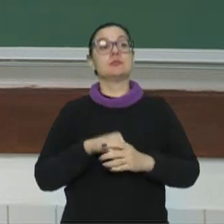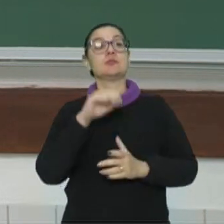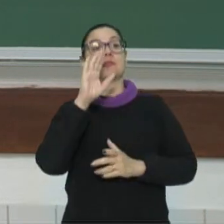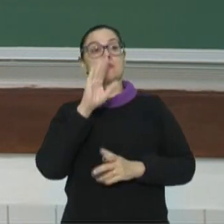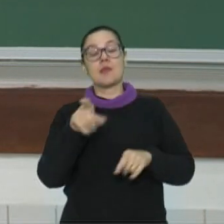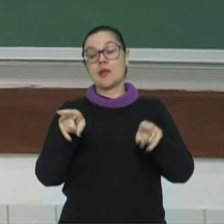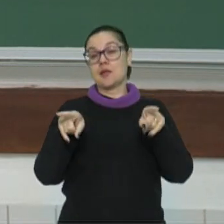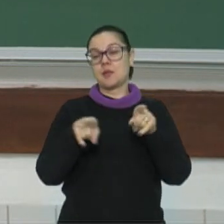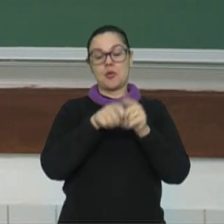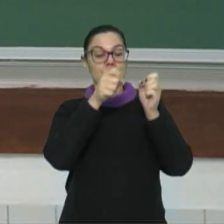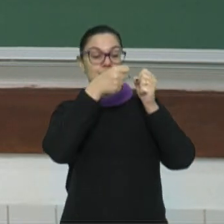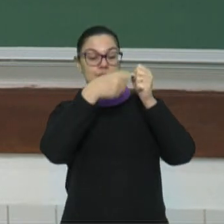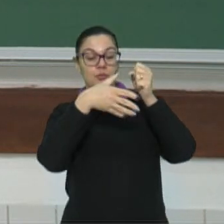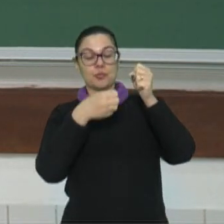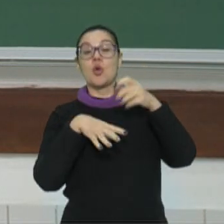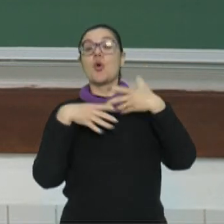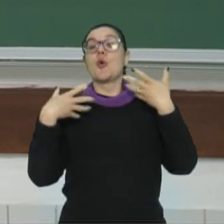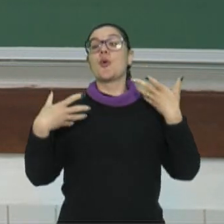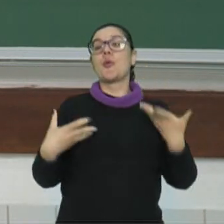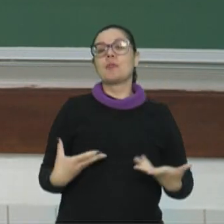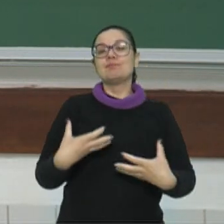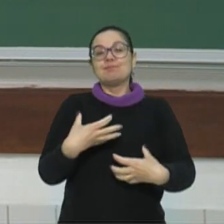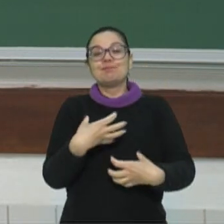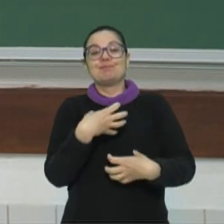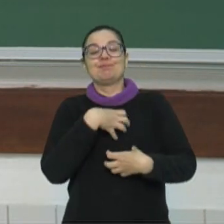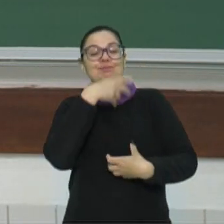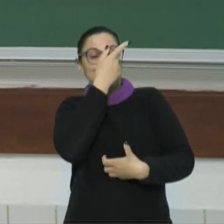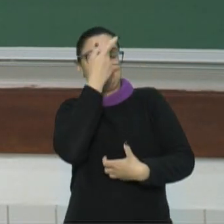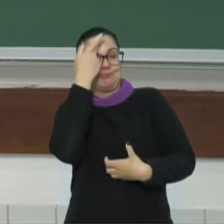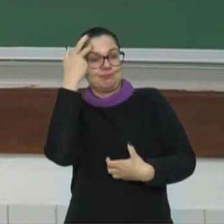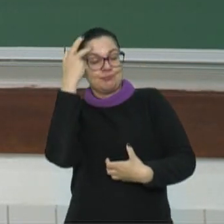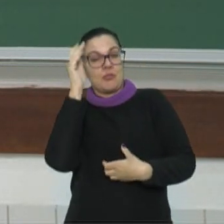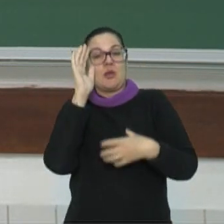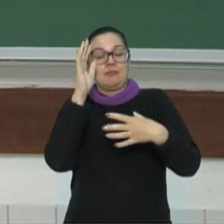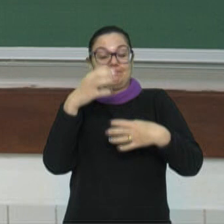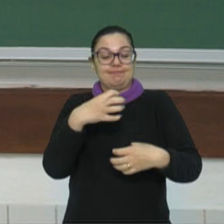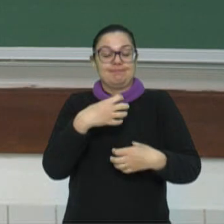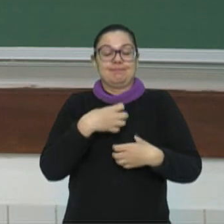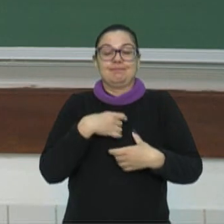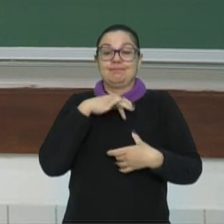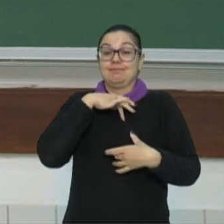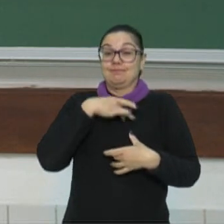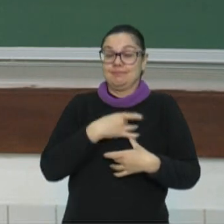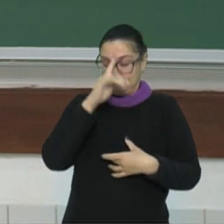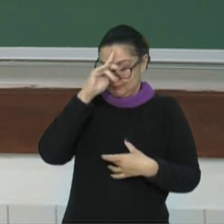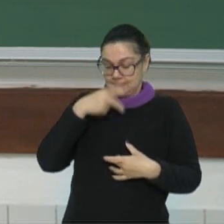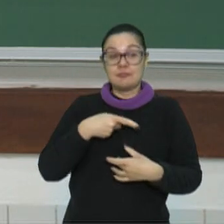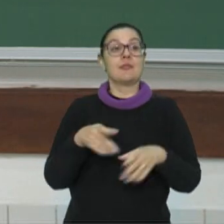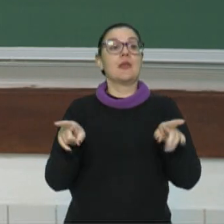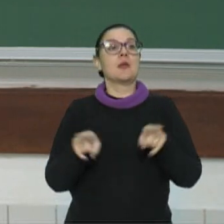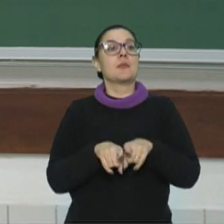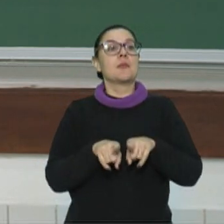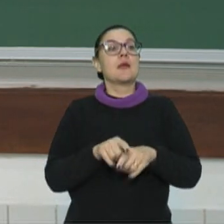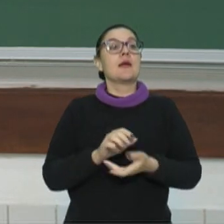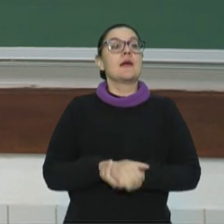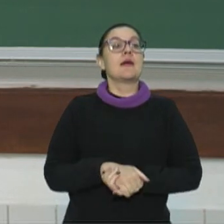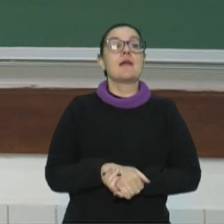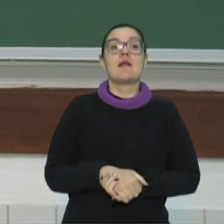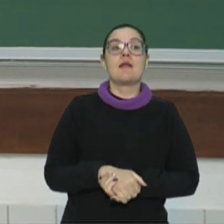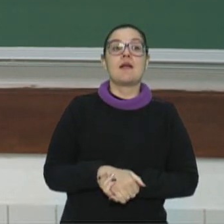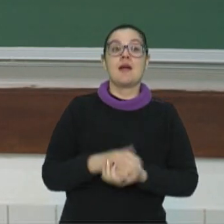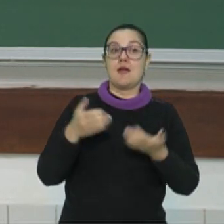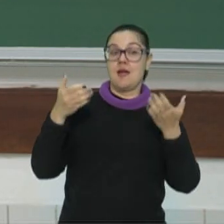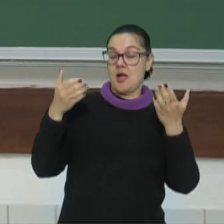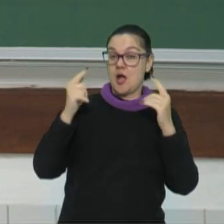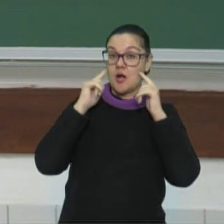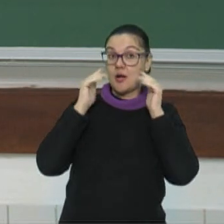Também tem os sinais, né? Quais são os sintomas de uma pessoa que é vítima, que se sente muito vítima, a gente já viu também. E aí eu